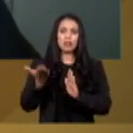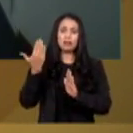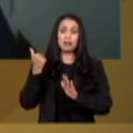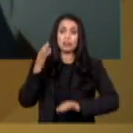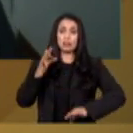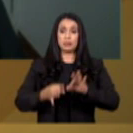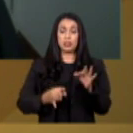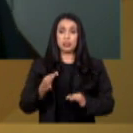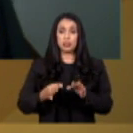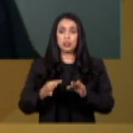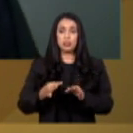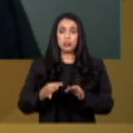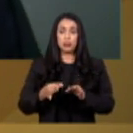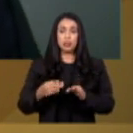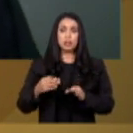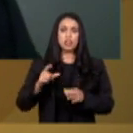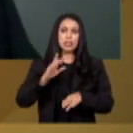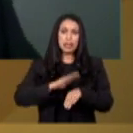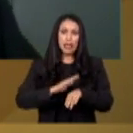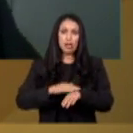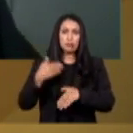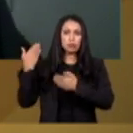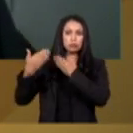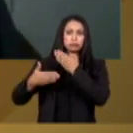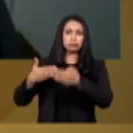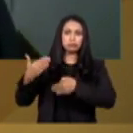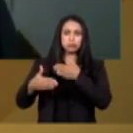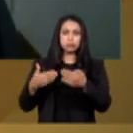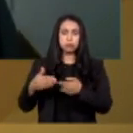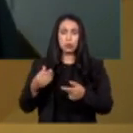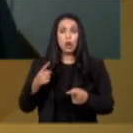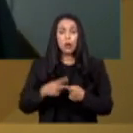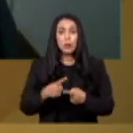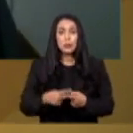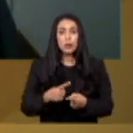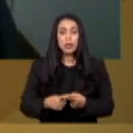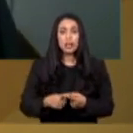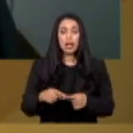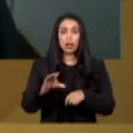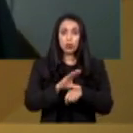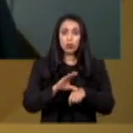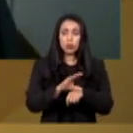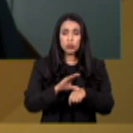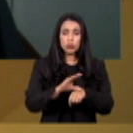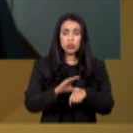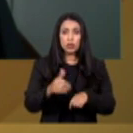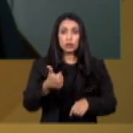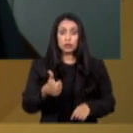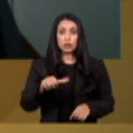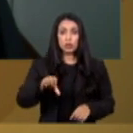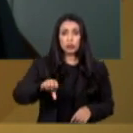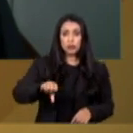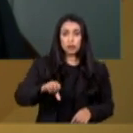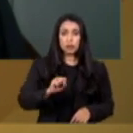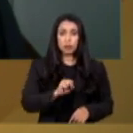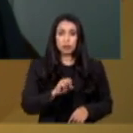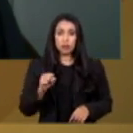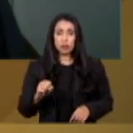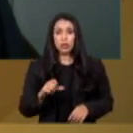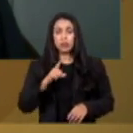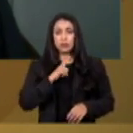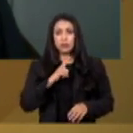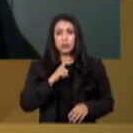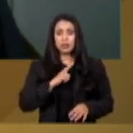isso proporciona a partir da promulgação da constituição de 88 houve alteração substancial